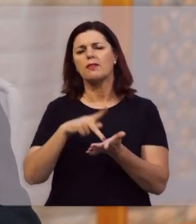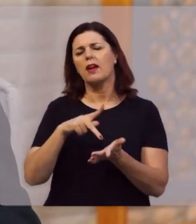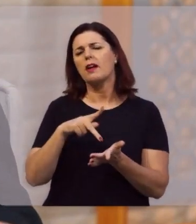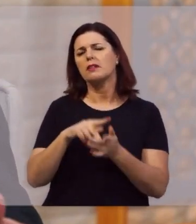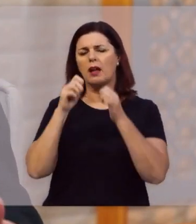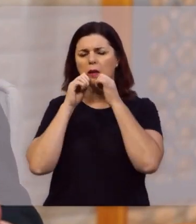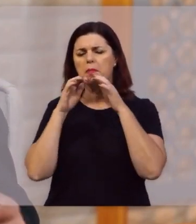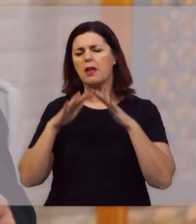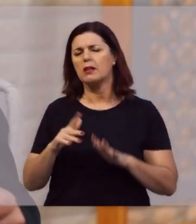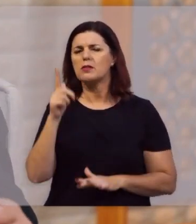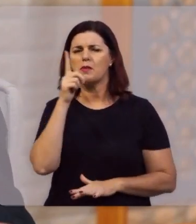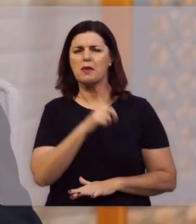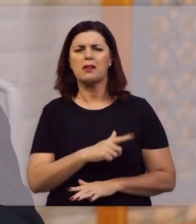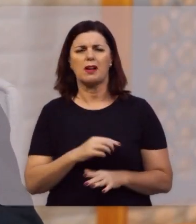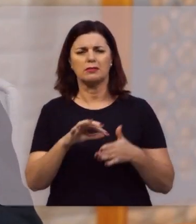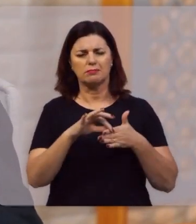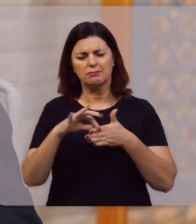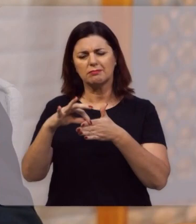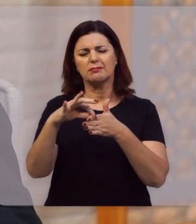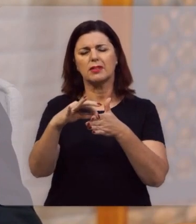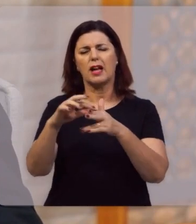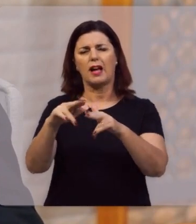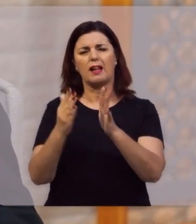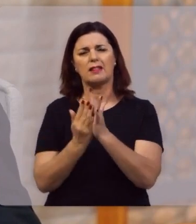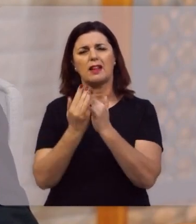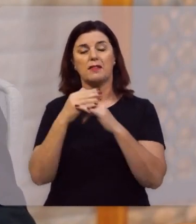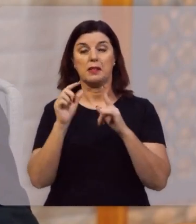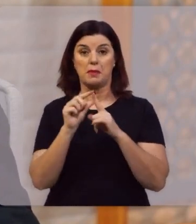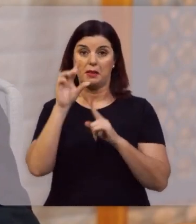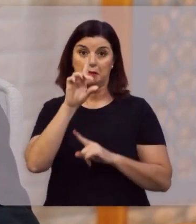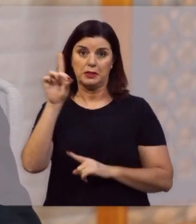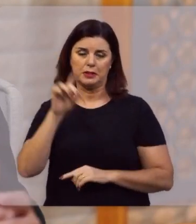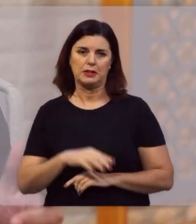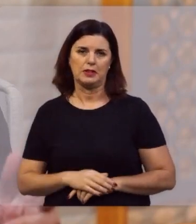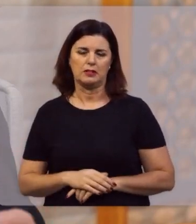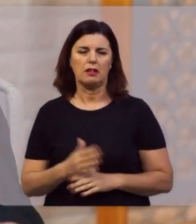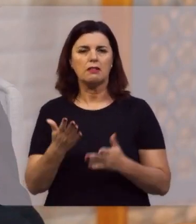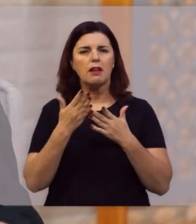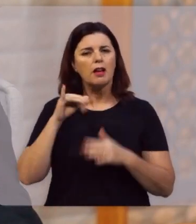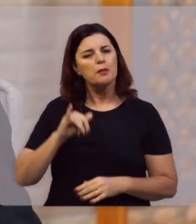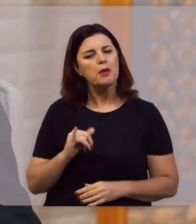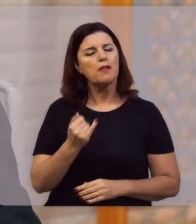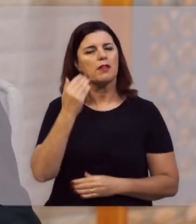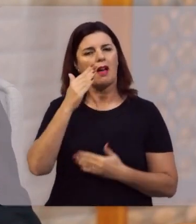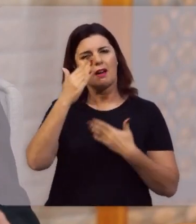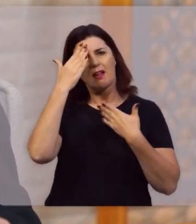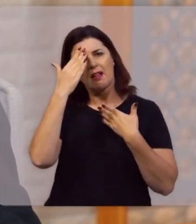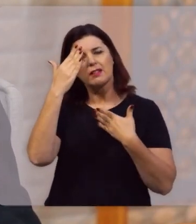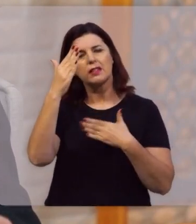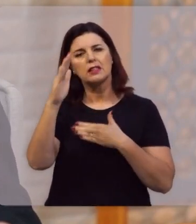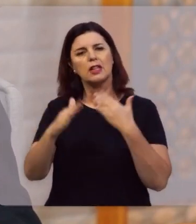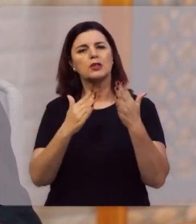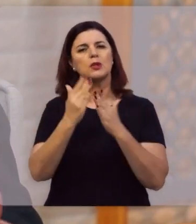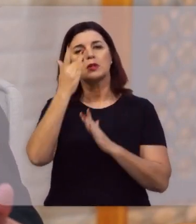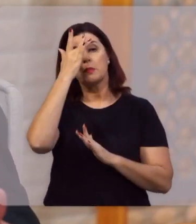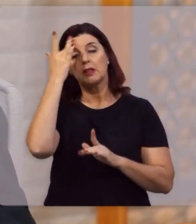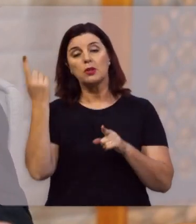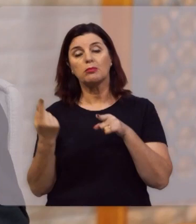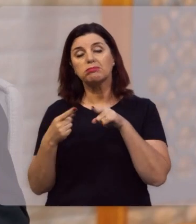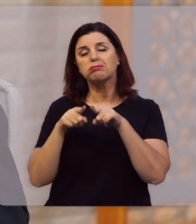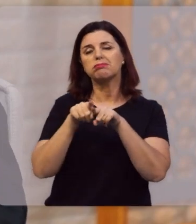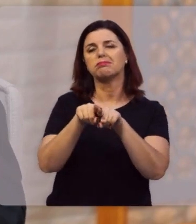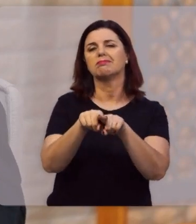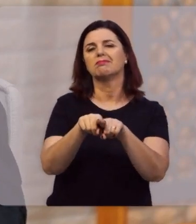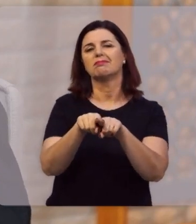de fato abençoado e direcionado pela palavra de Deus queria aproveitar para agradecer todos aqueles que têm